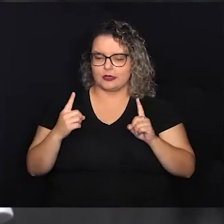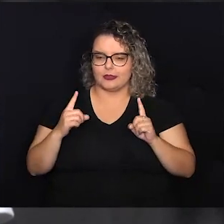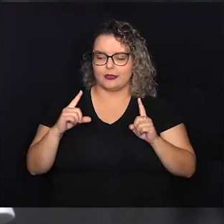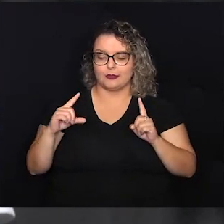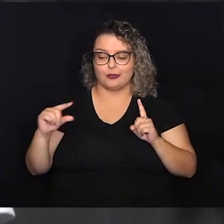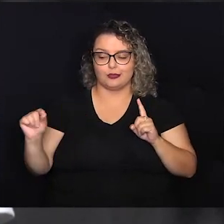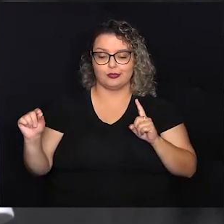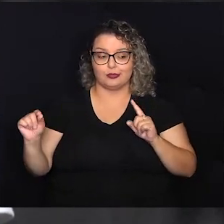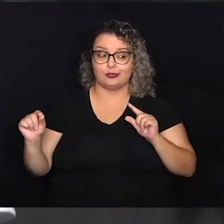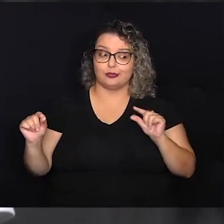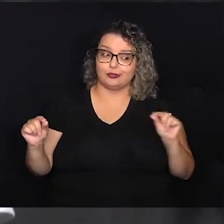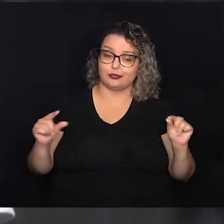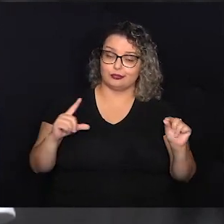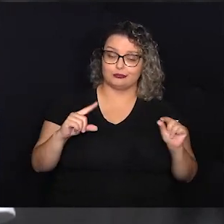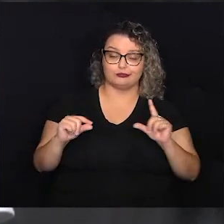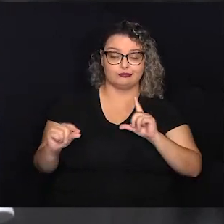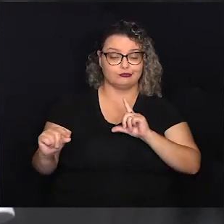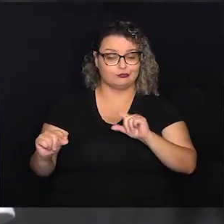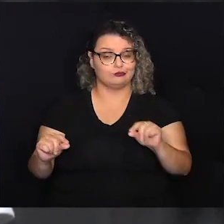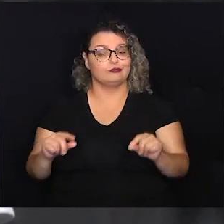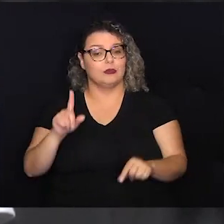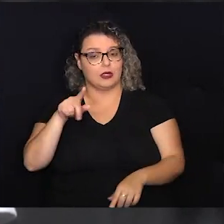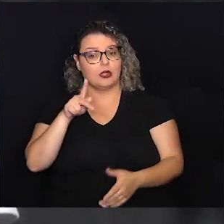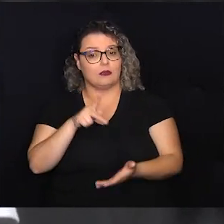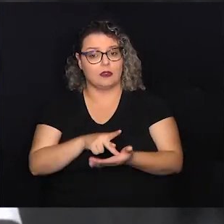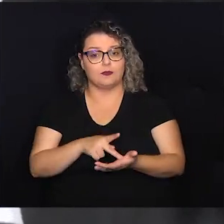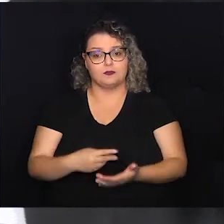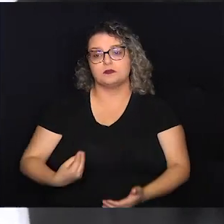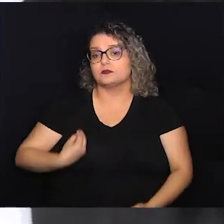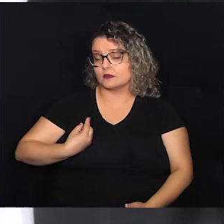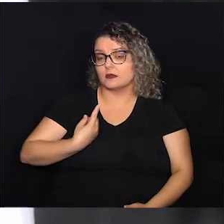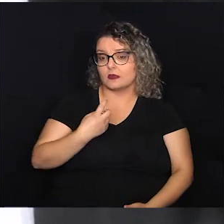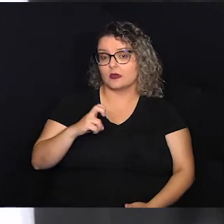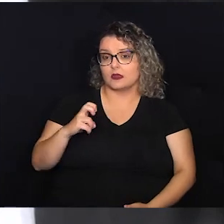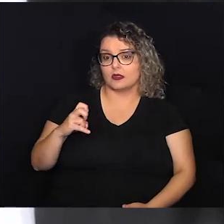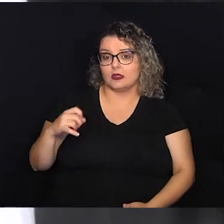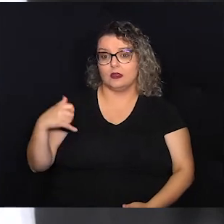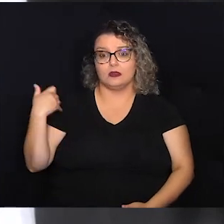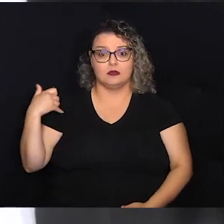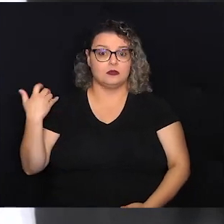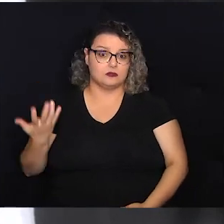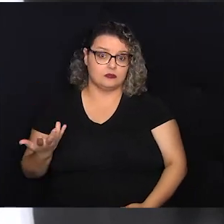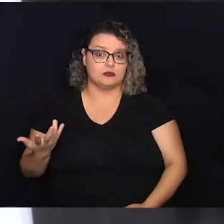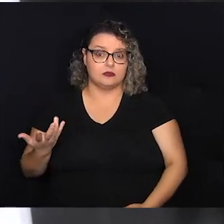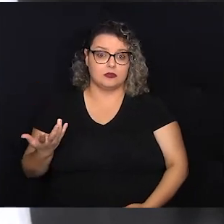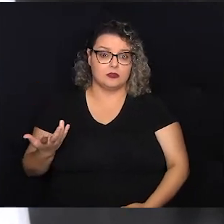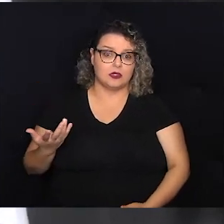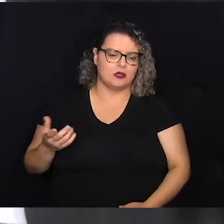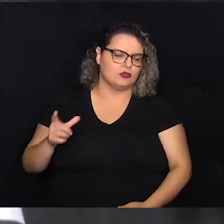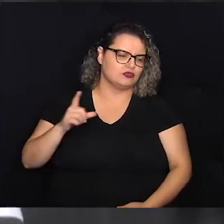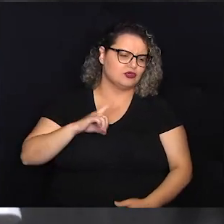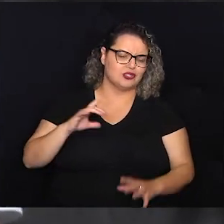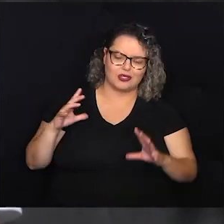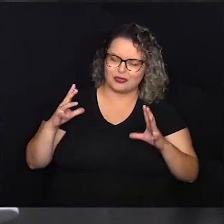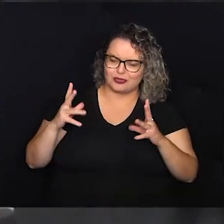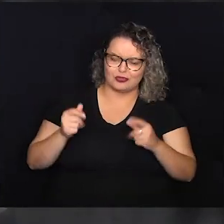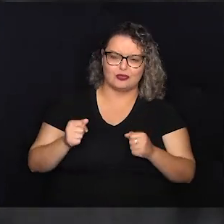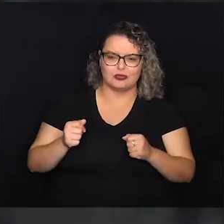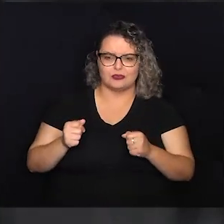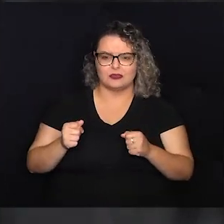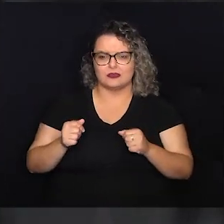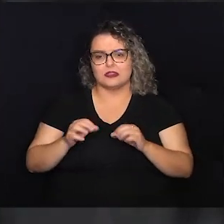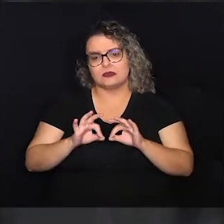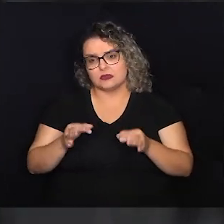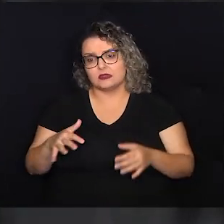foram cessando. E sim. isso é uma realidade. E quando eu vivia até os 15 anos, eu era um endeusado,